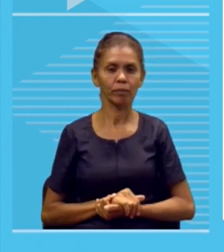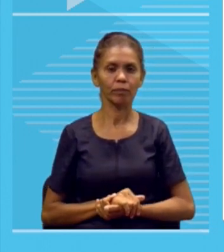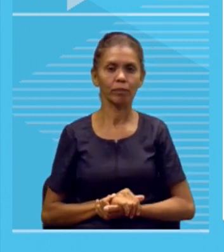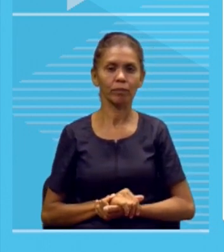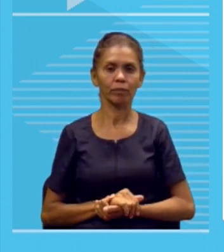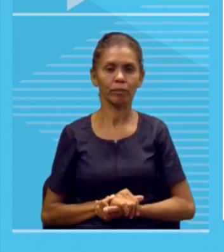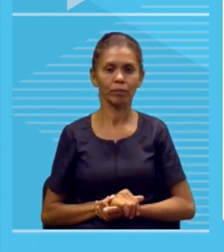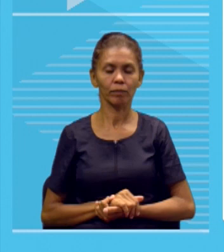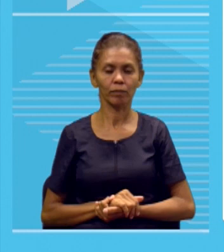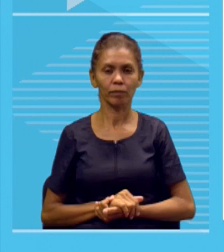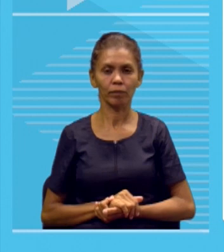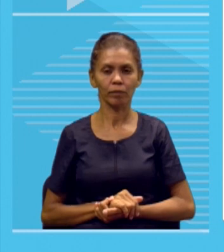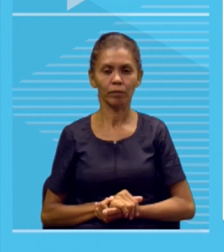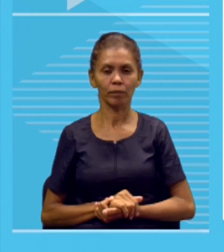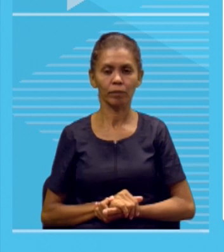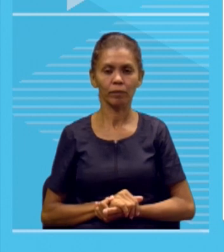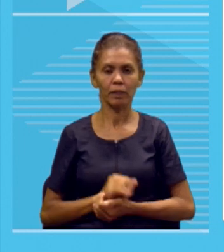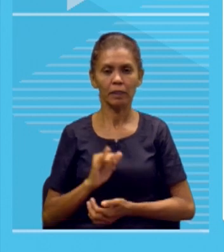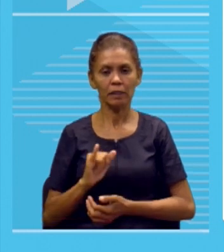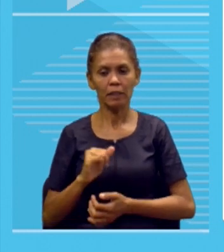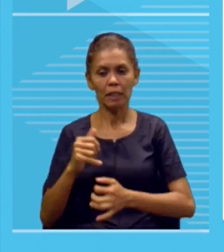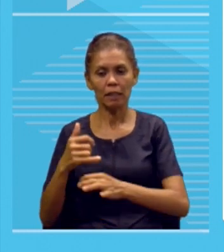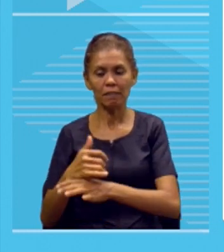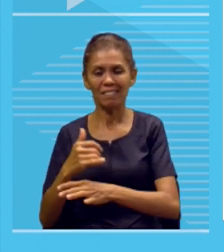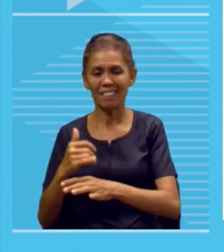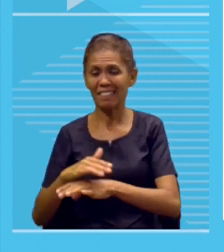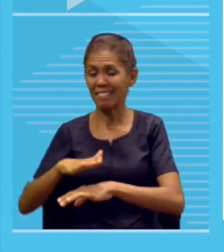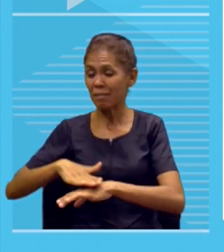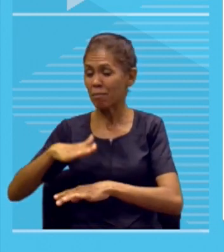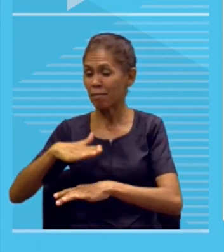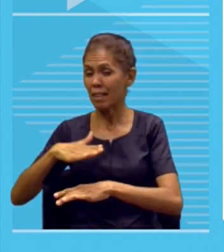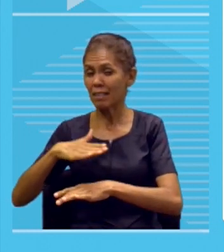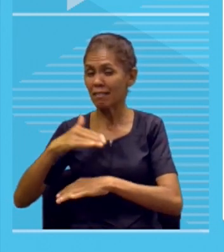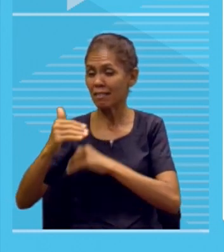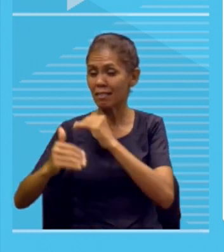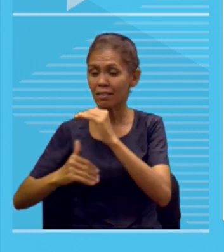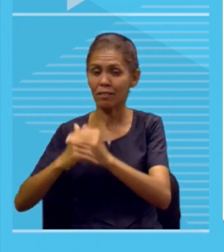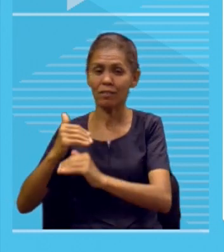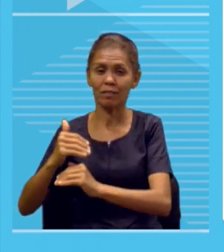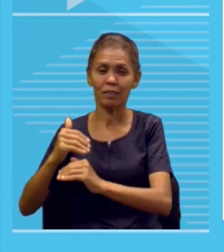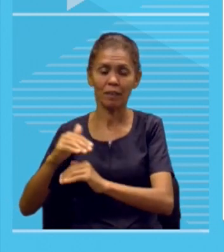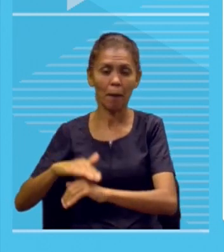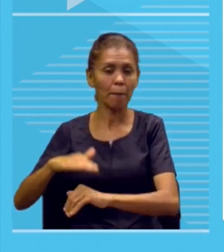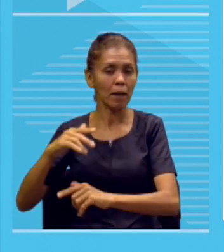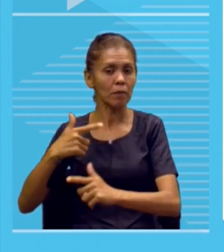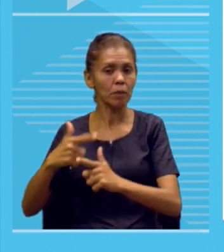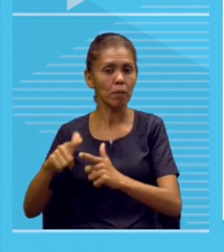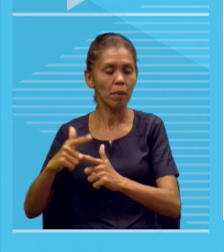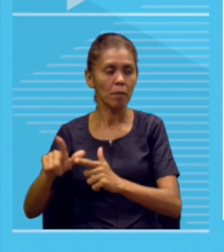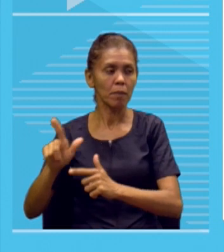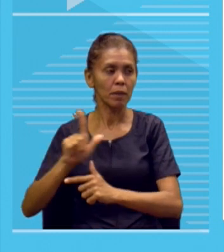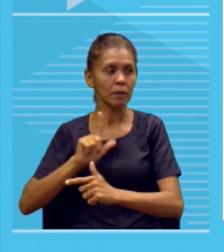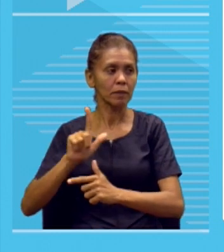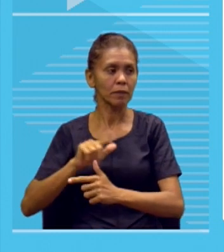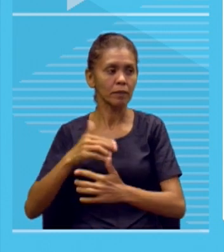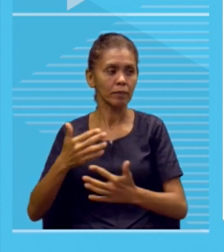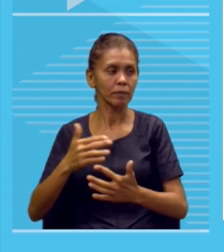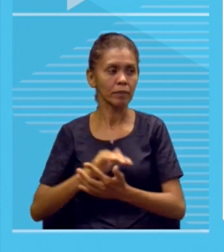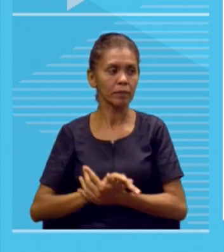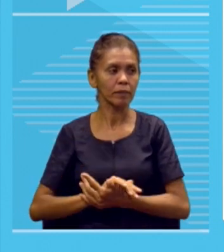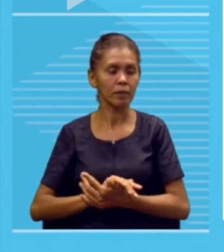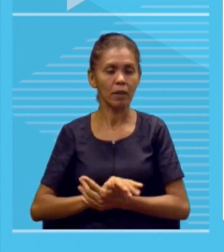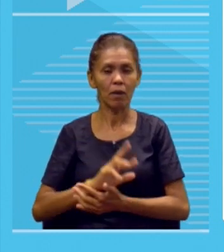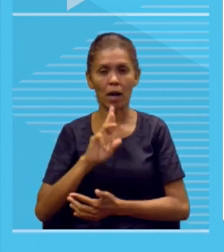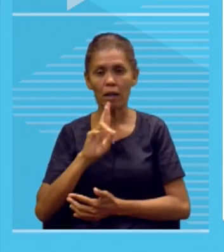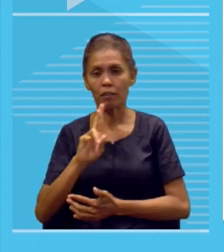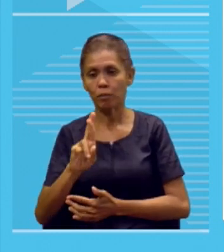cada vez mais urbana e maior, é claro que ela vai enfrentar mais problemas ainda. Então, aqui a quarta questão, a